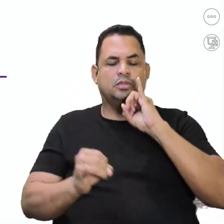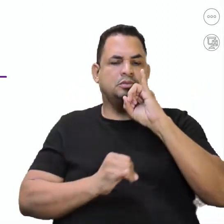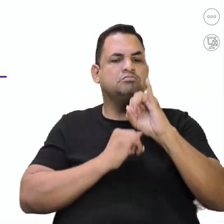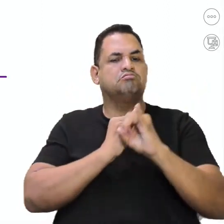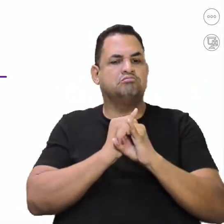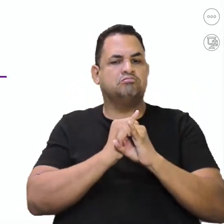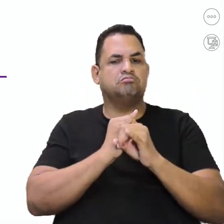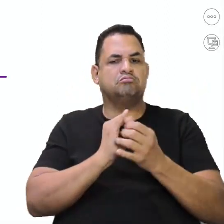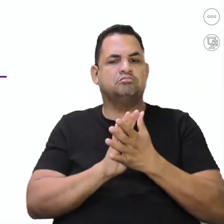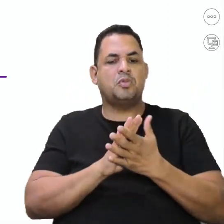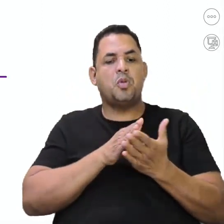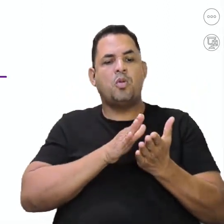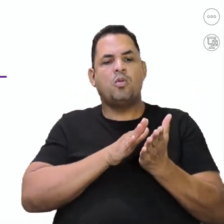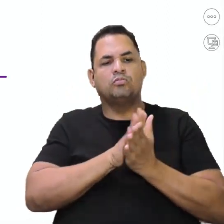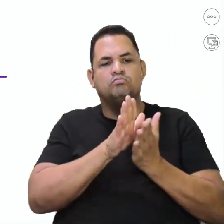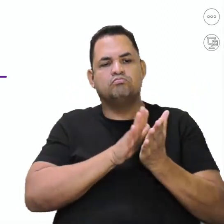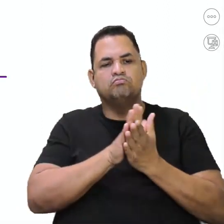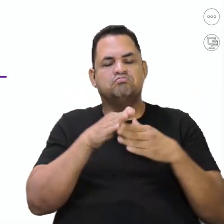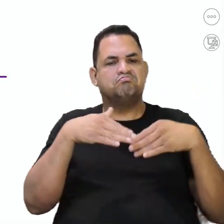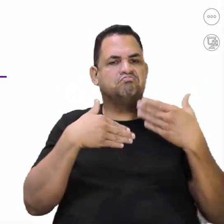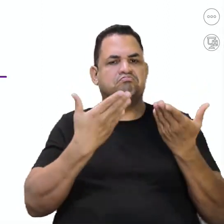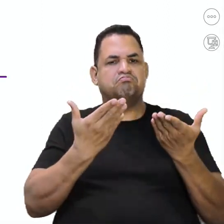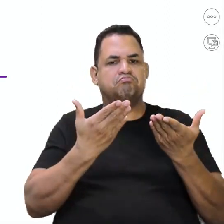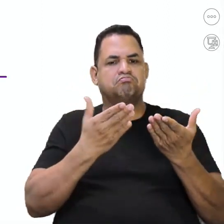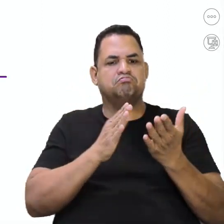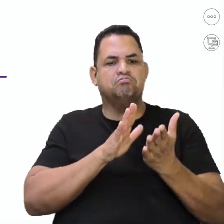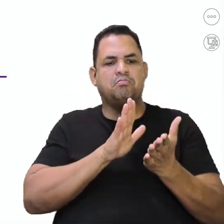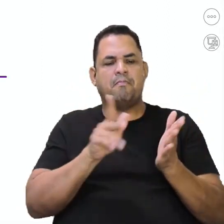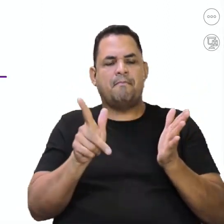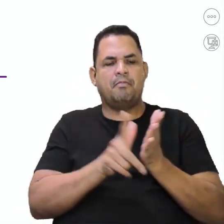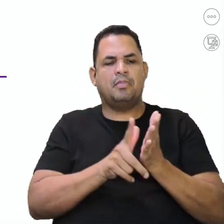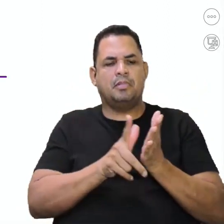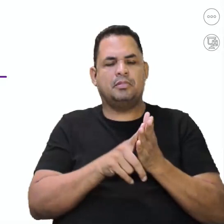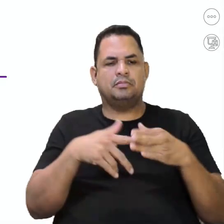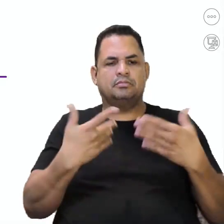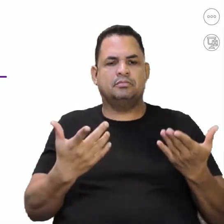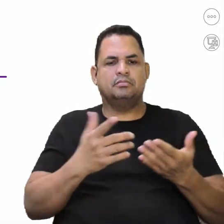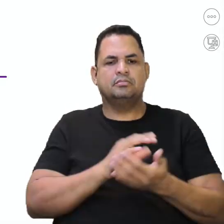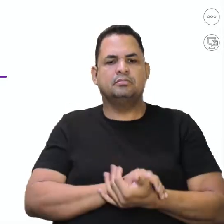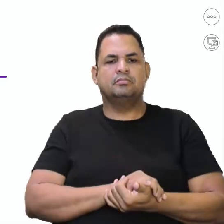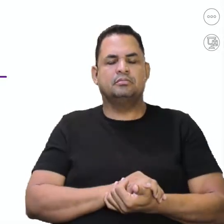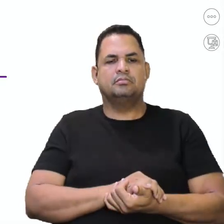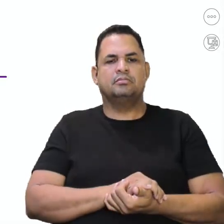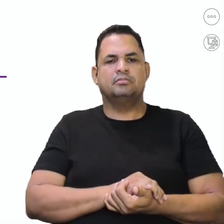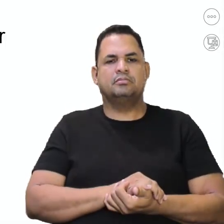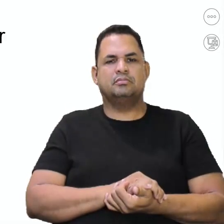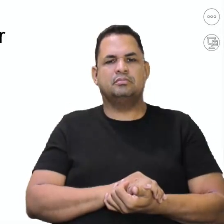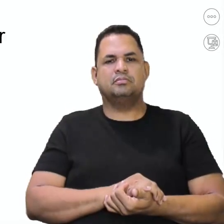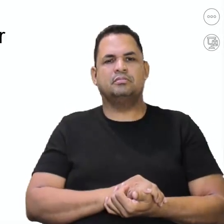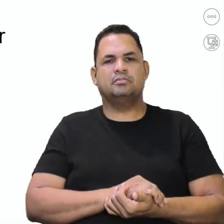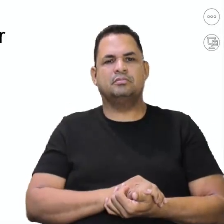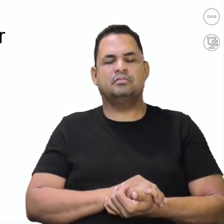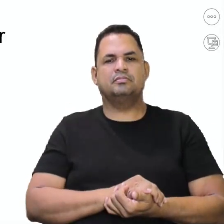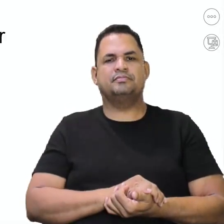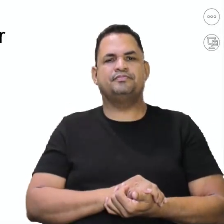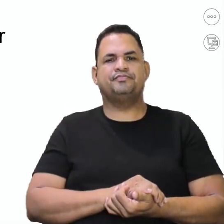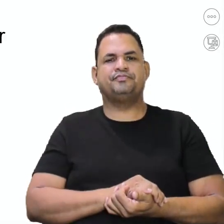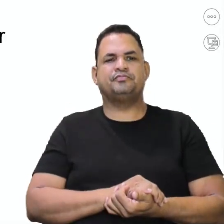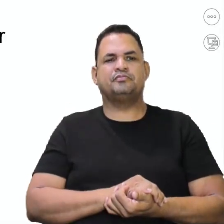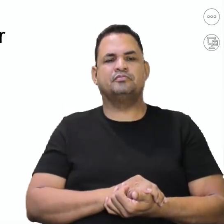na internet ou impresso em algum papel, obviamente no papel, né? Teacher, vamos lá,